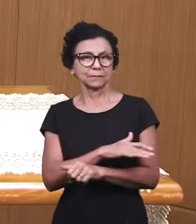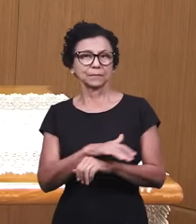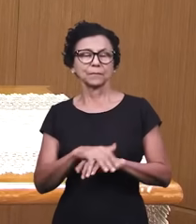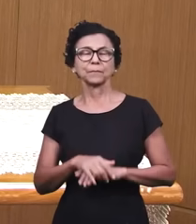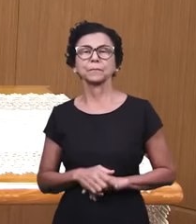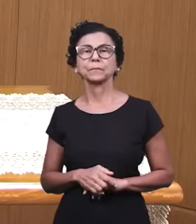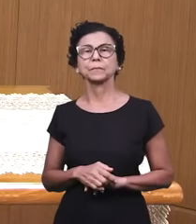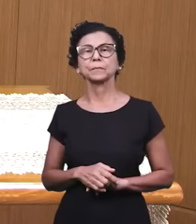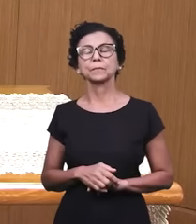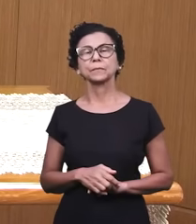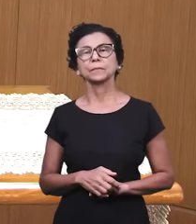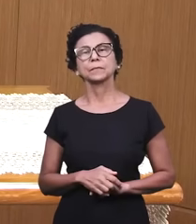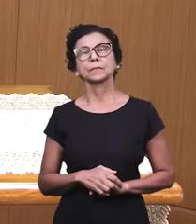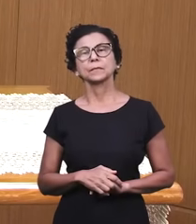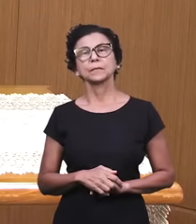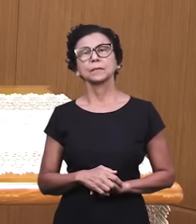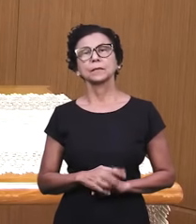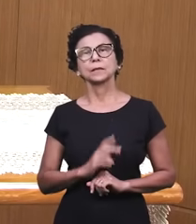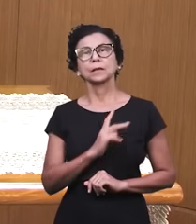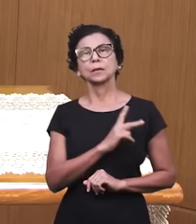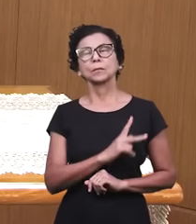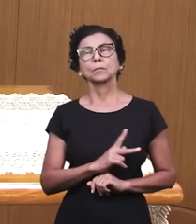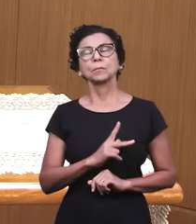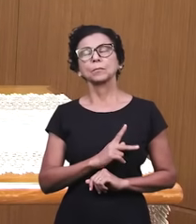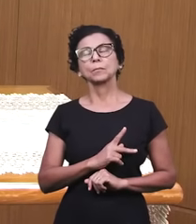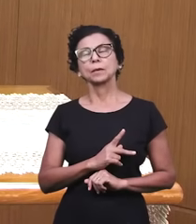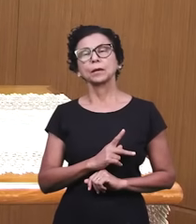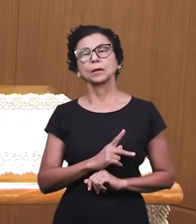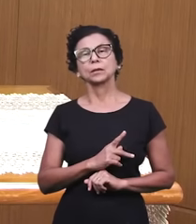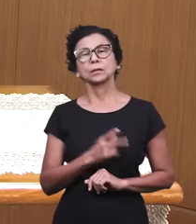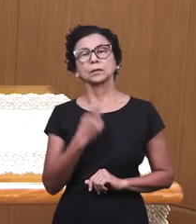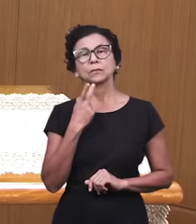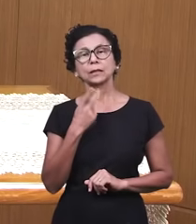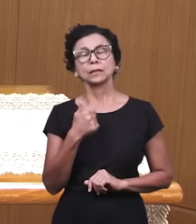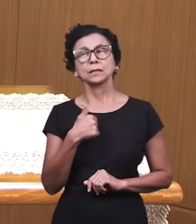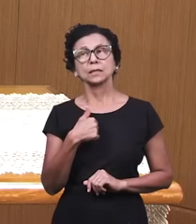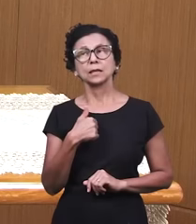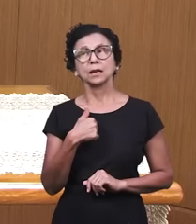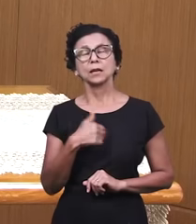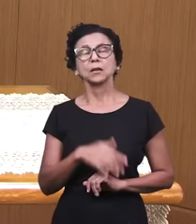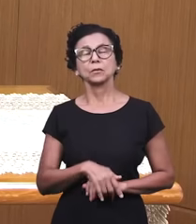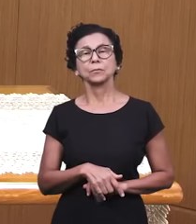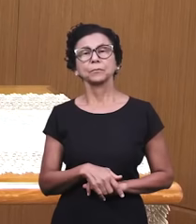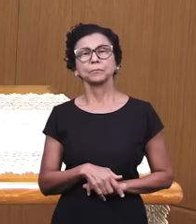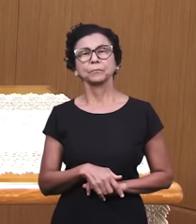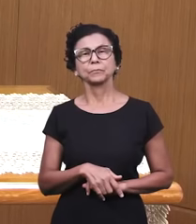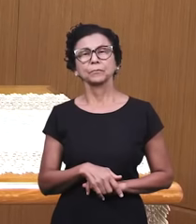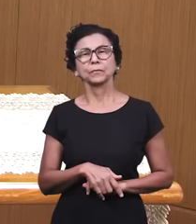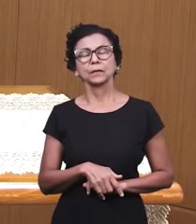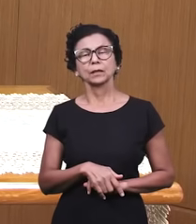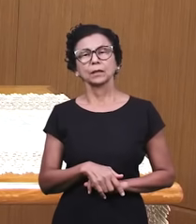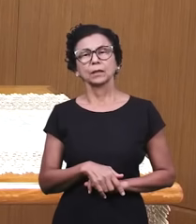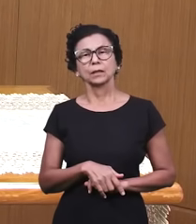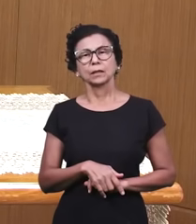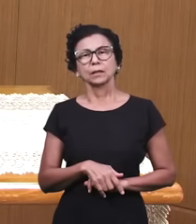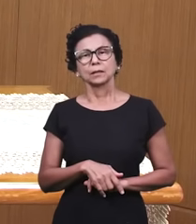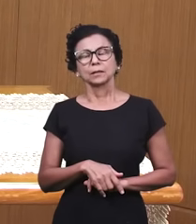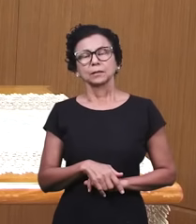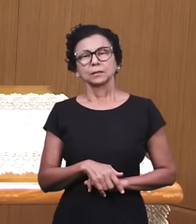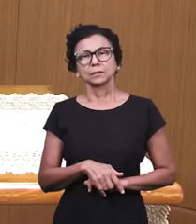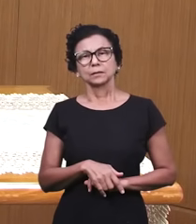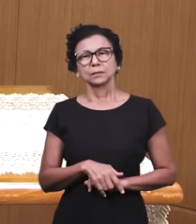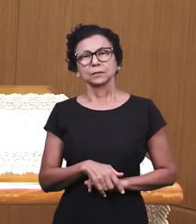algo. E hoje, este evangelho genuíno, que